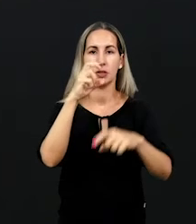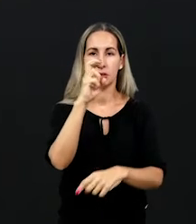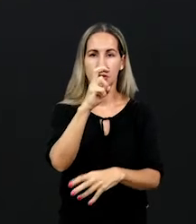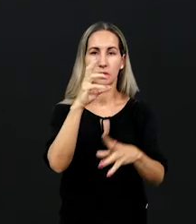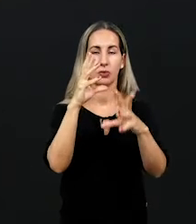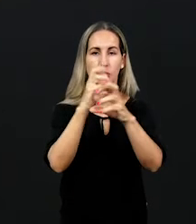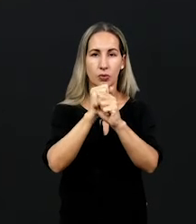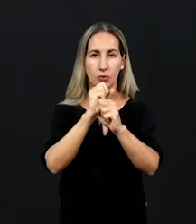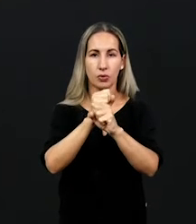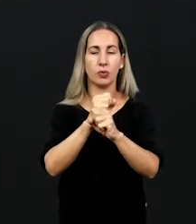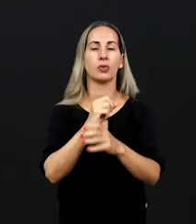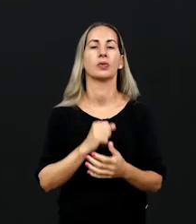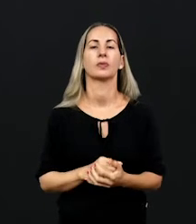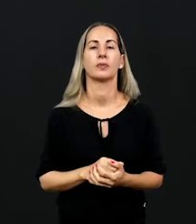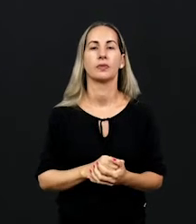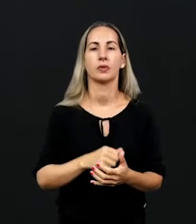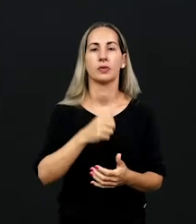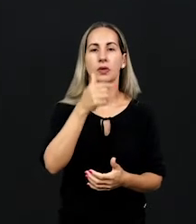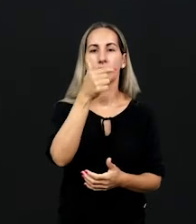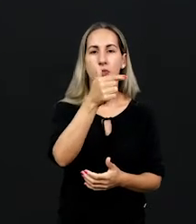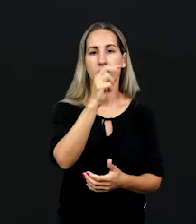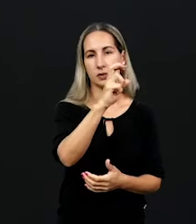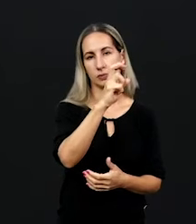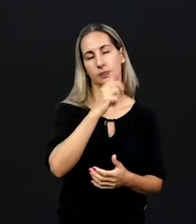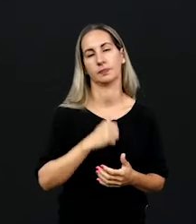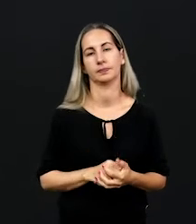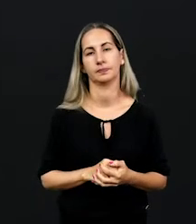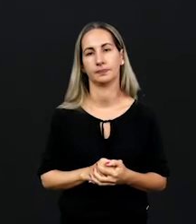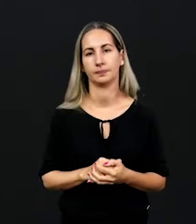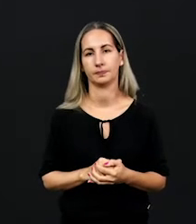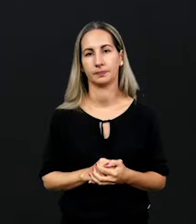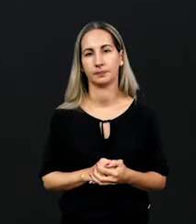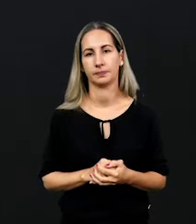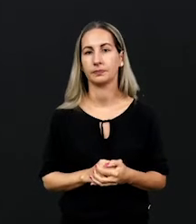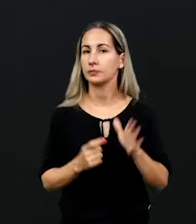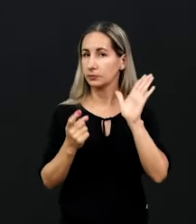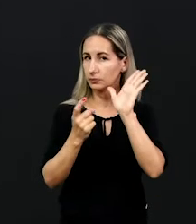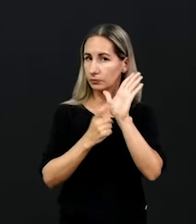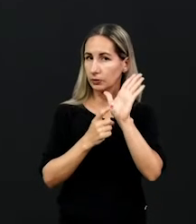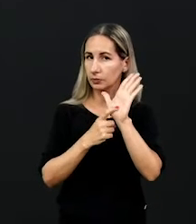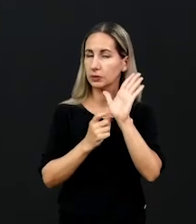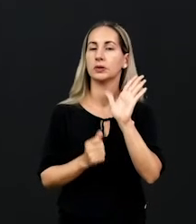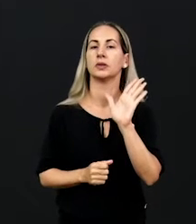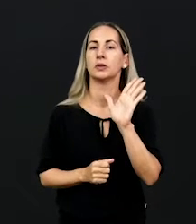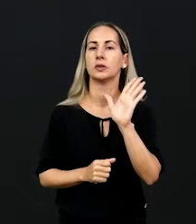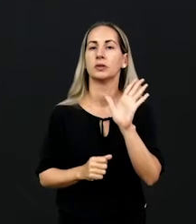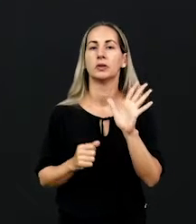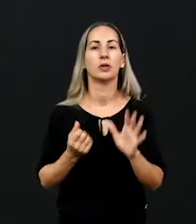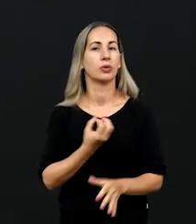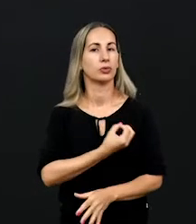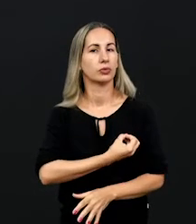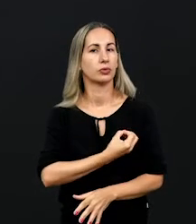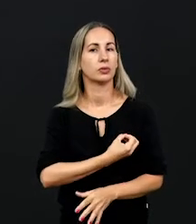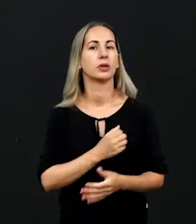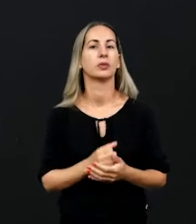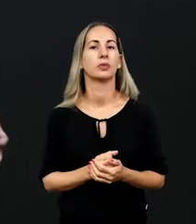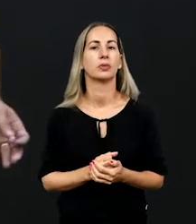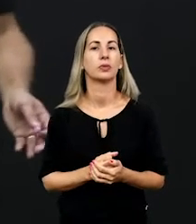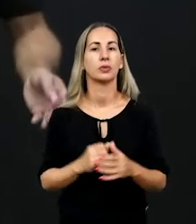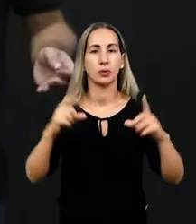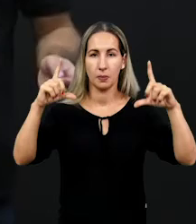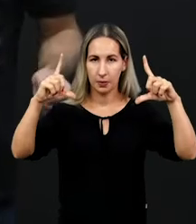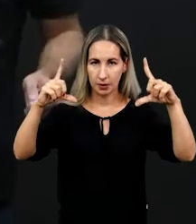5, cujo resultado é igual a 25, o que automaticamente é o valor que está aqui